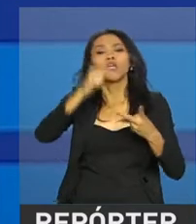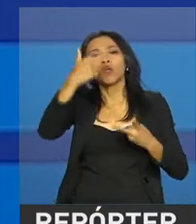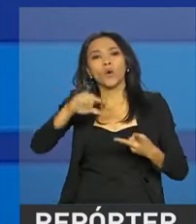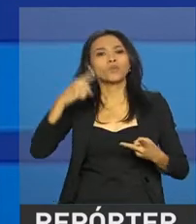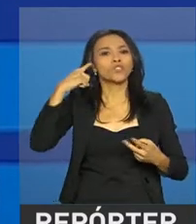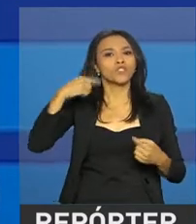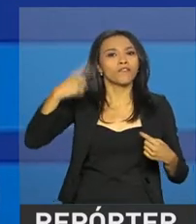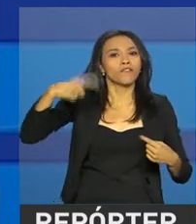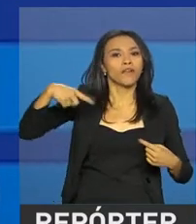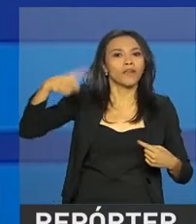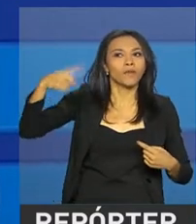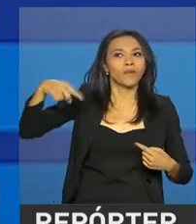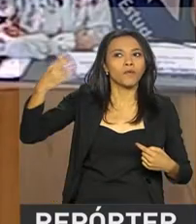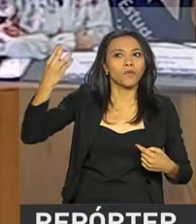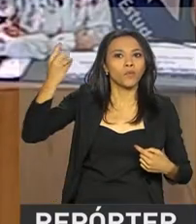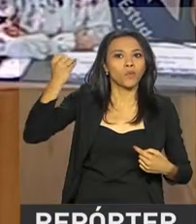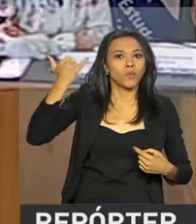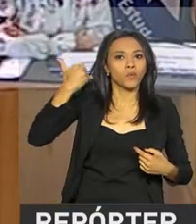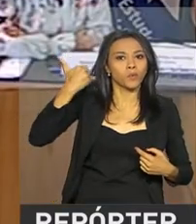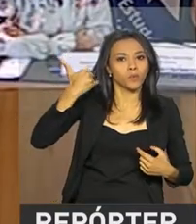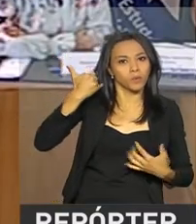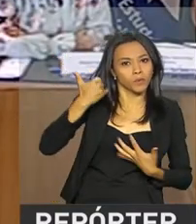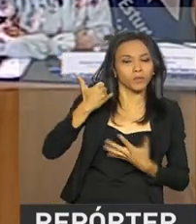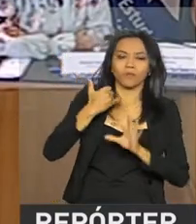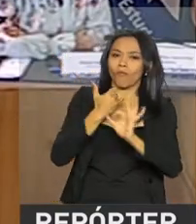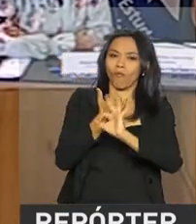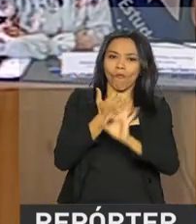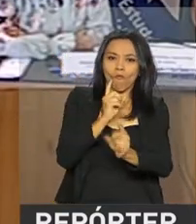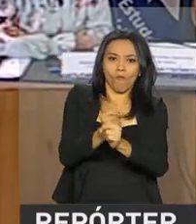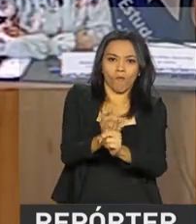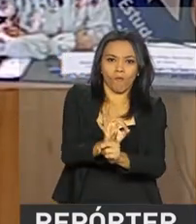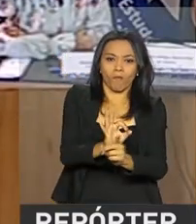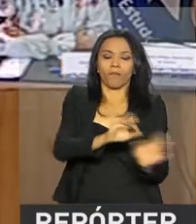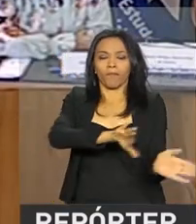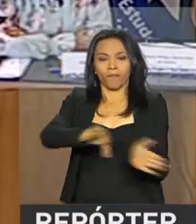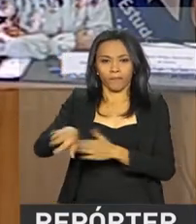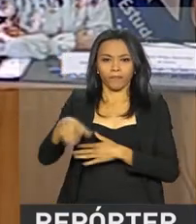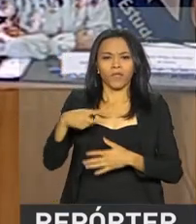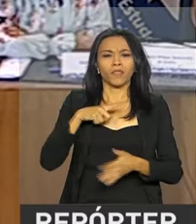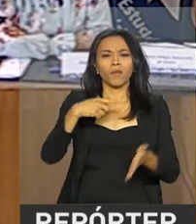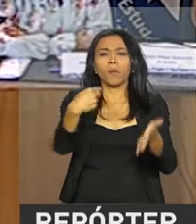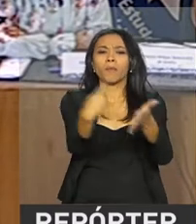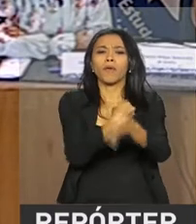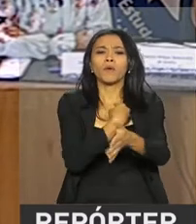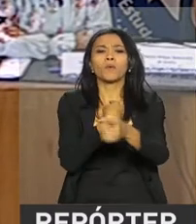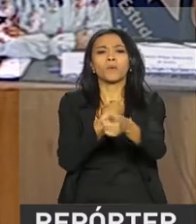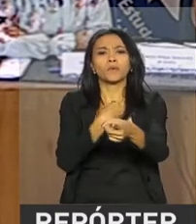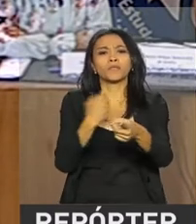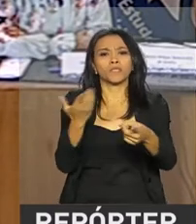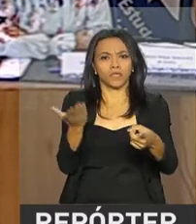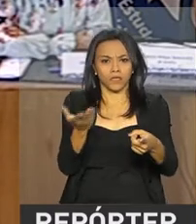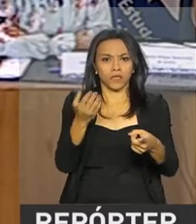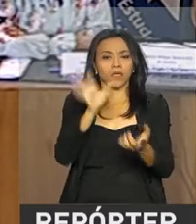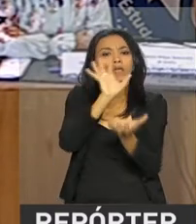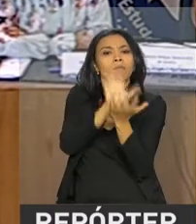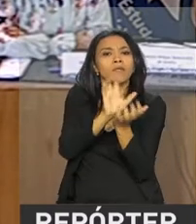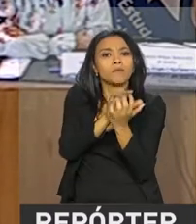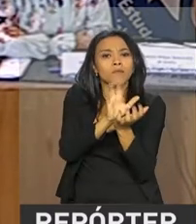etc. Tá bom? A gente tem uma pergunta que chegou aqui do Jornal do Comércio de Pernambuco, da